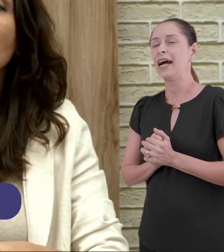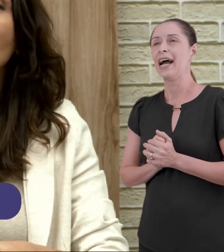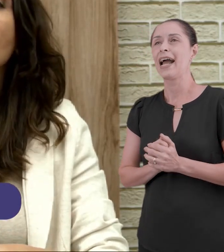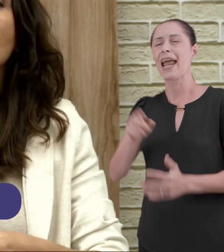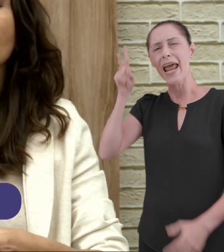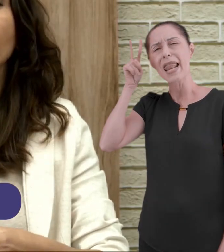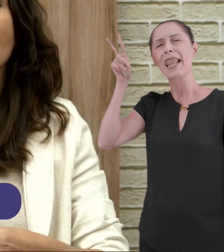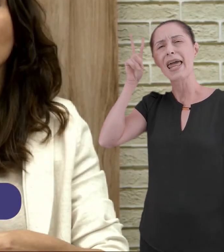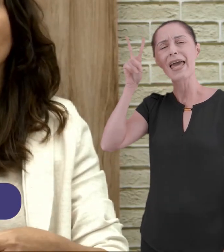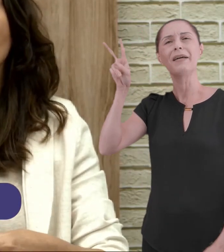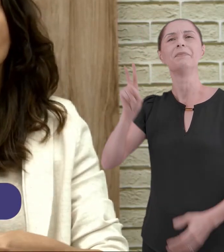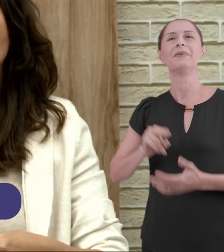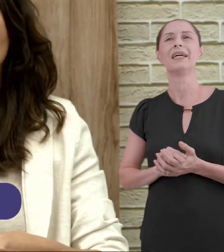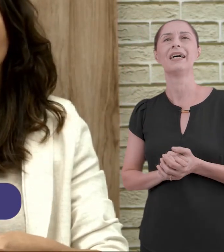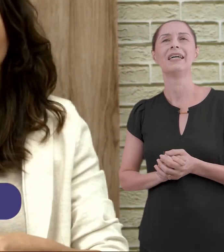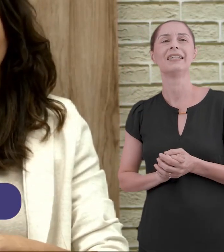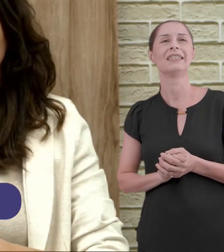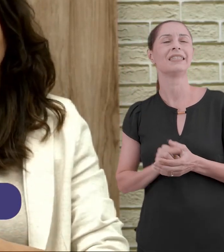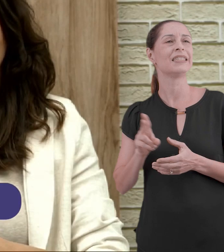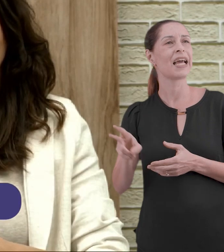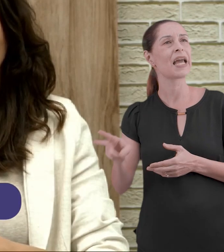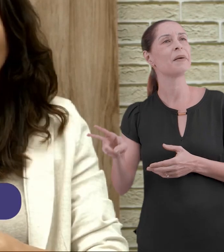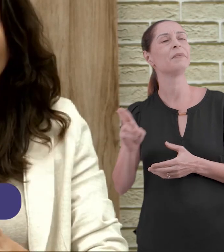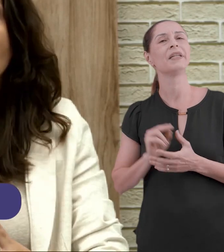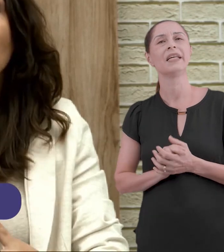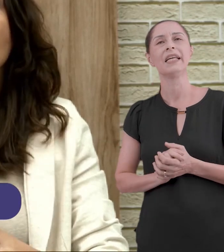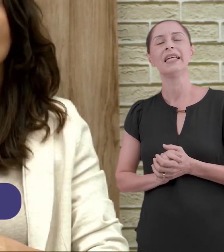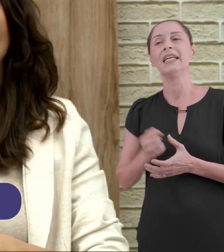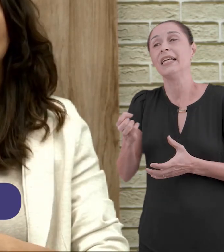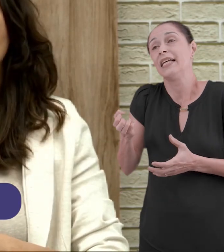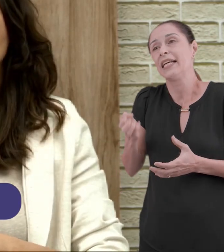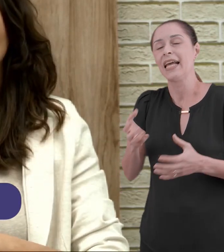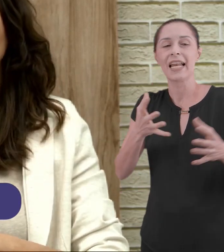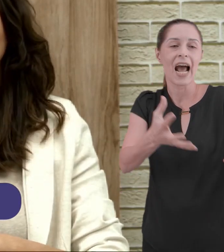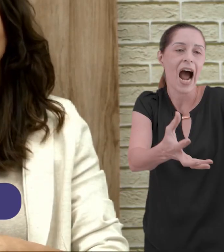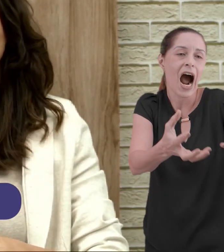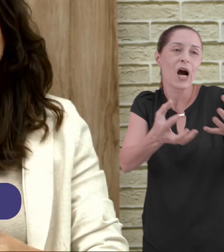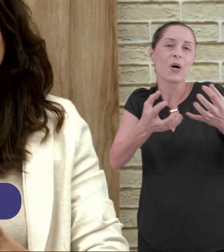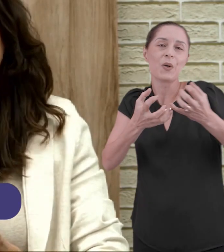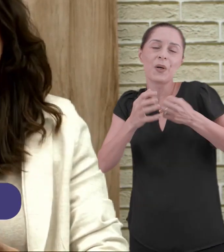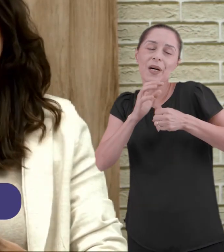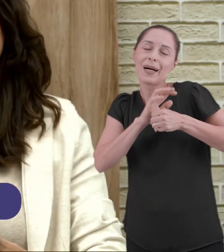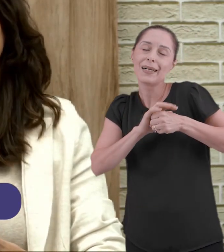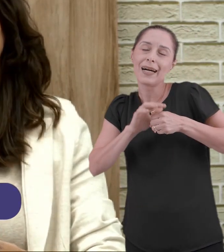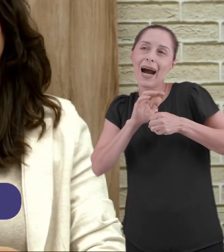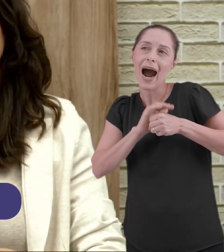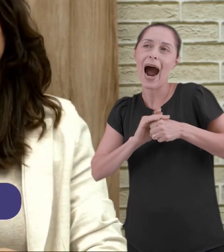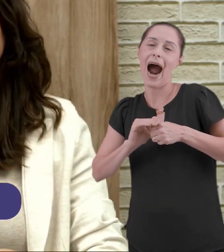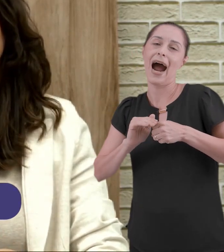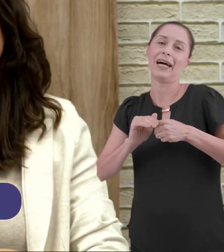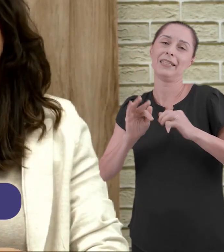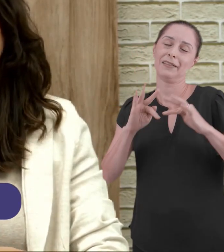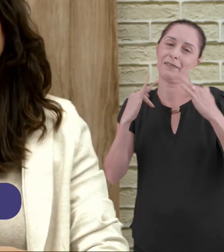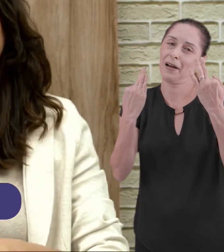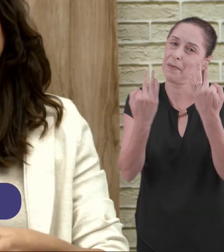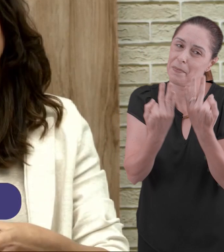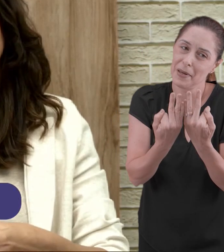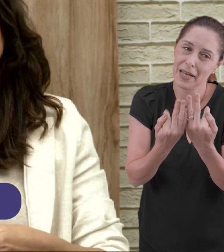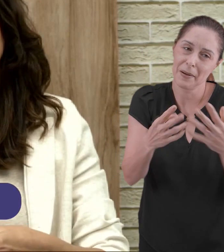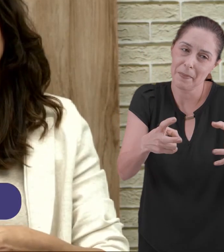marca mesmo, né? Isso faz com que a gente queira mais acolher essas famílias, perceba as necessidades delas,